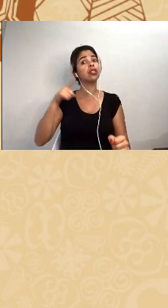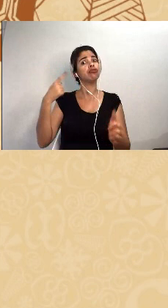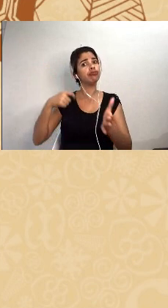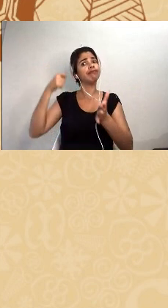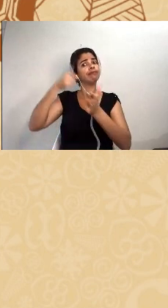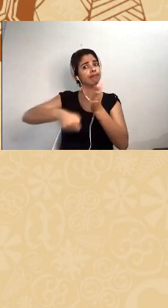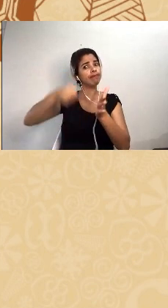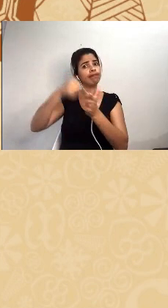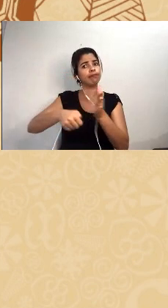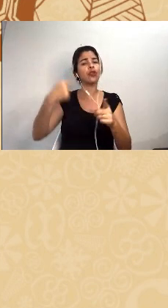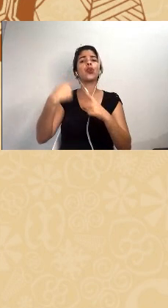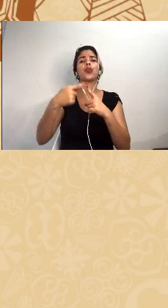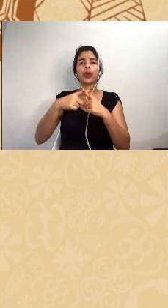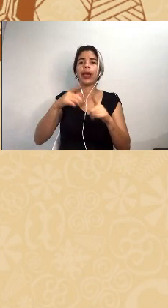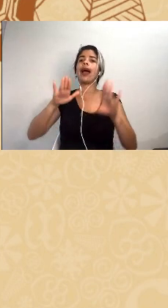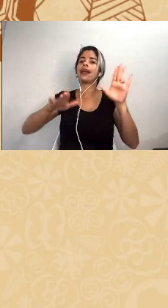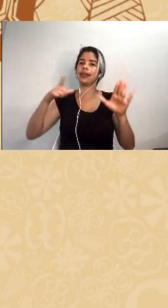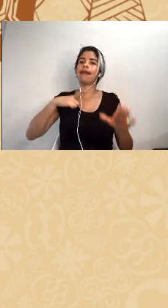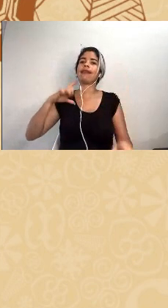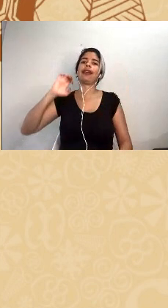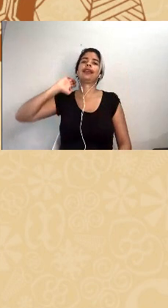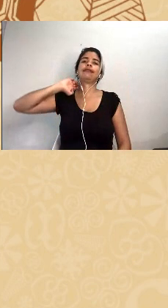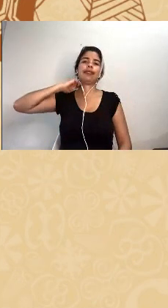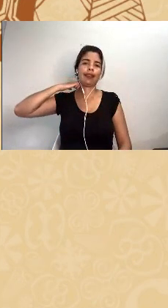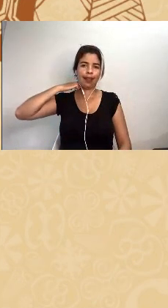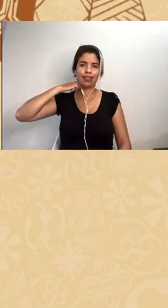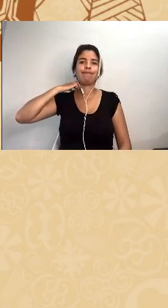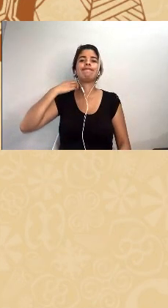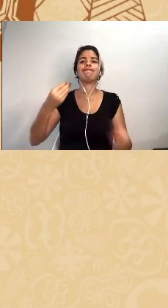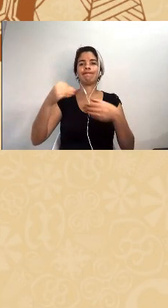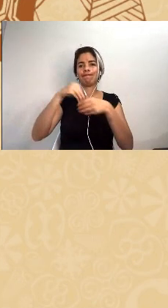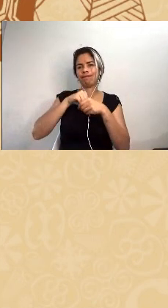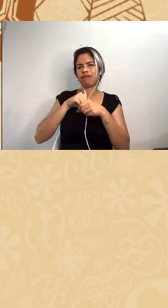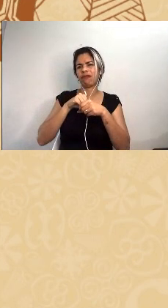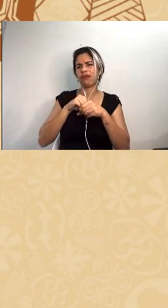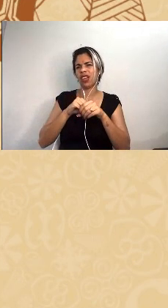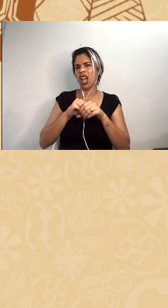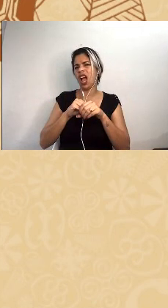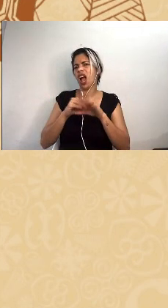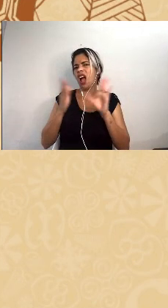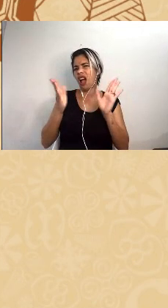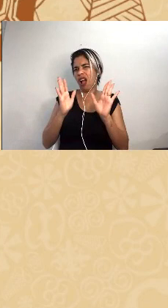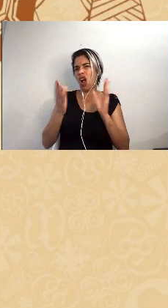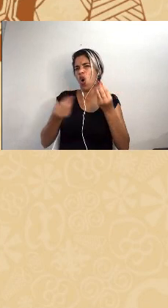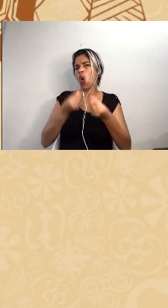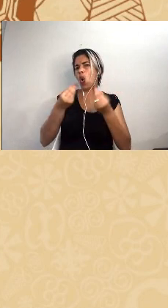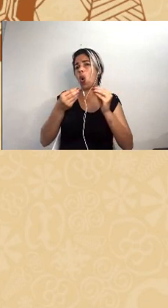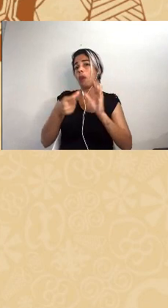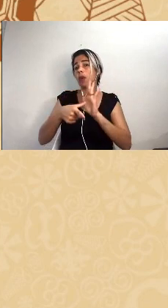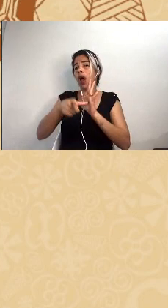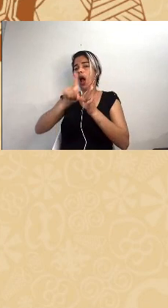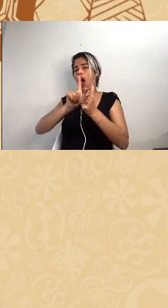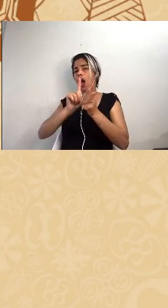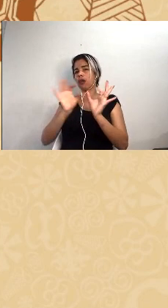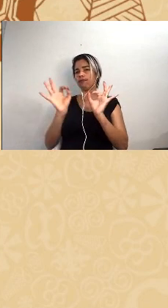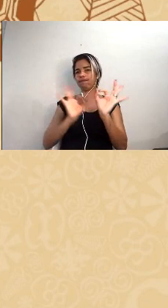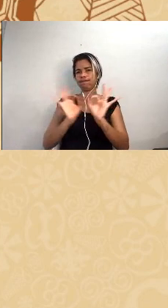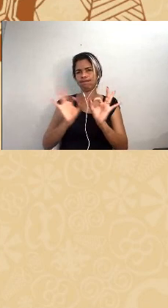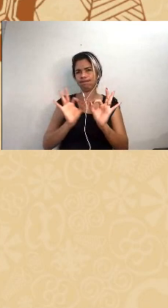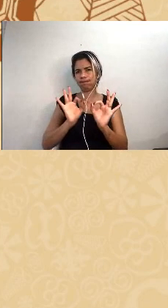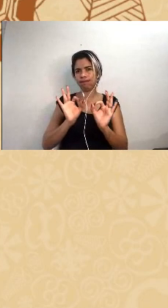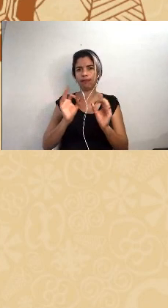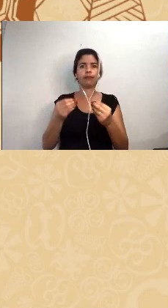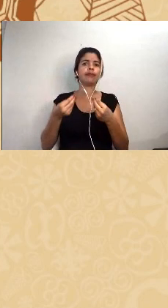porque haverá tensão. Como a gente se prepara e como nós daremos com